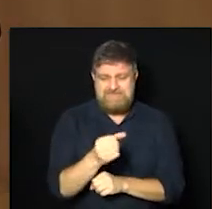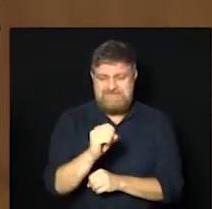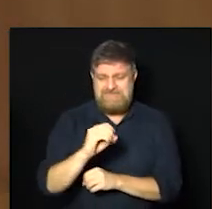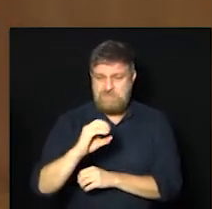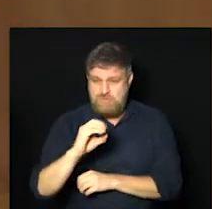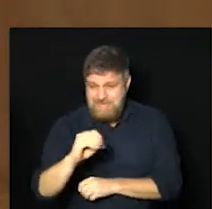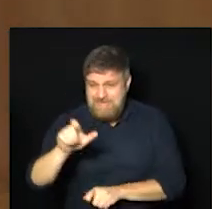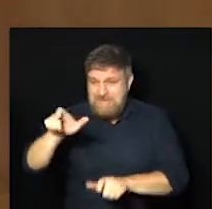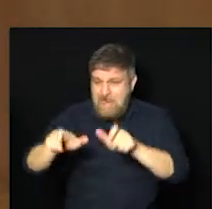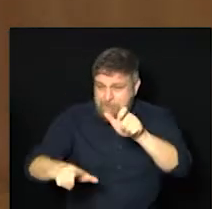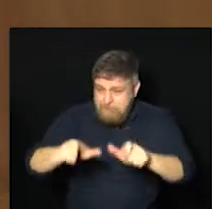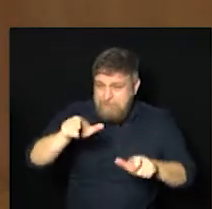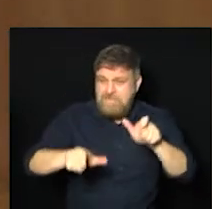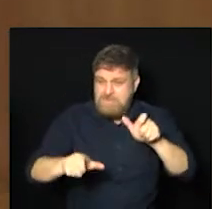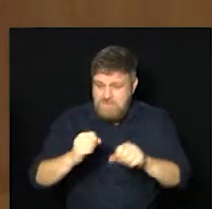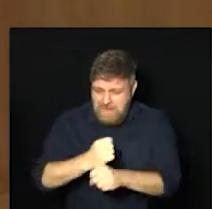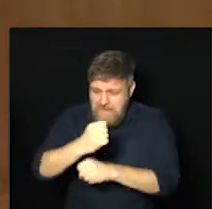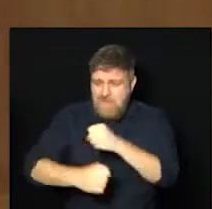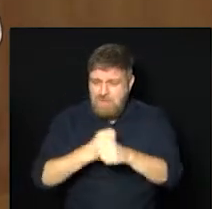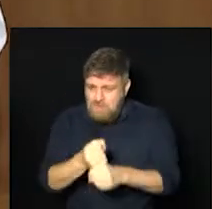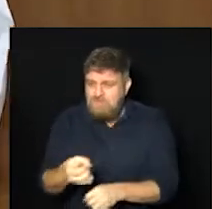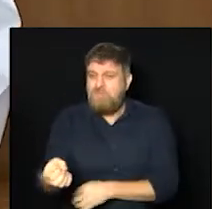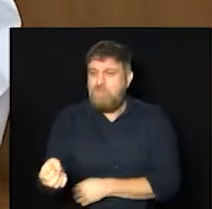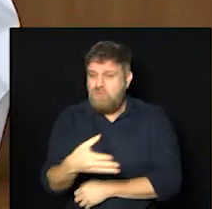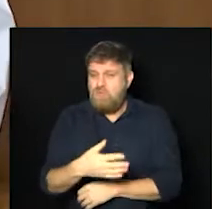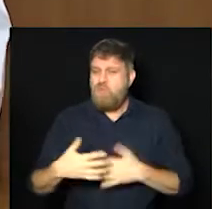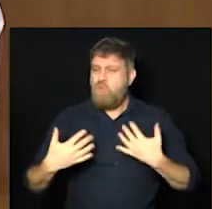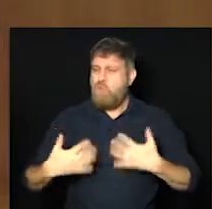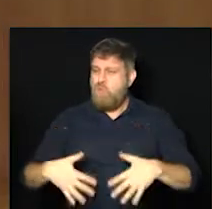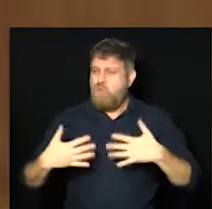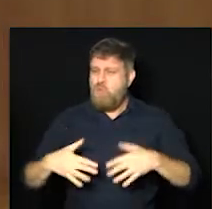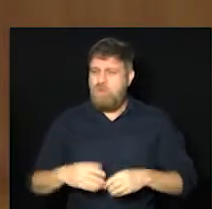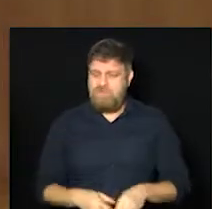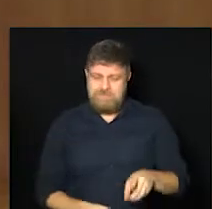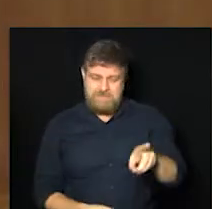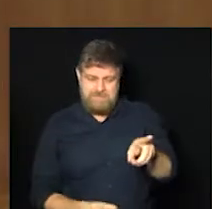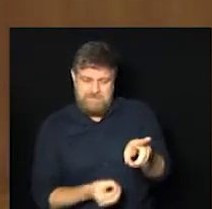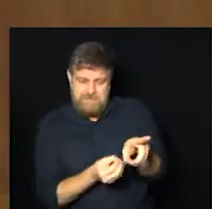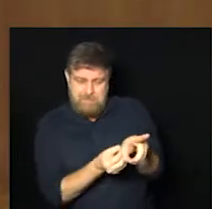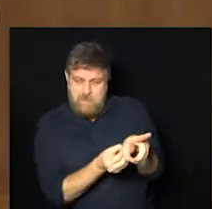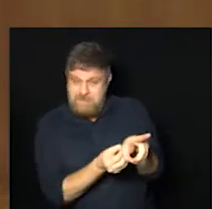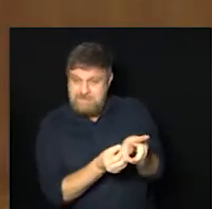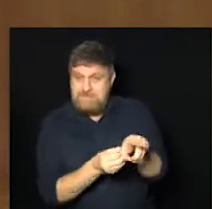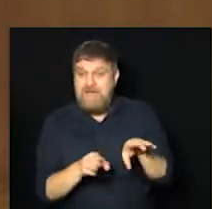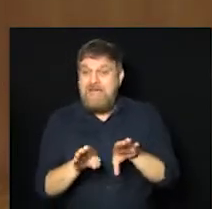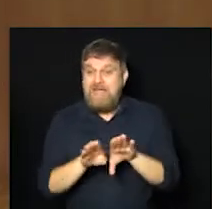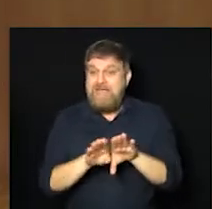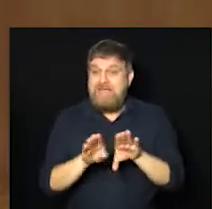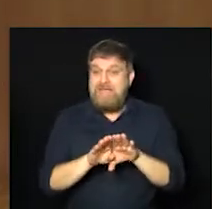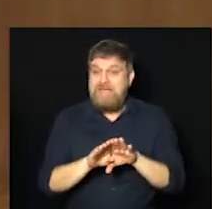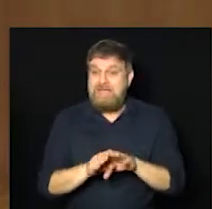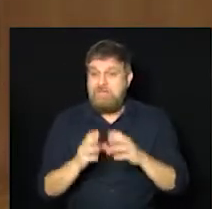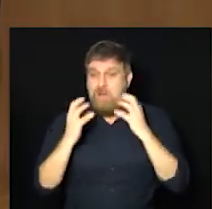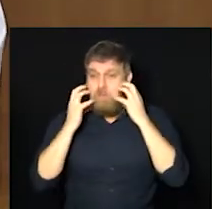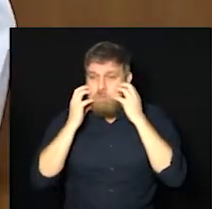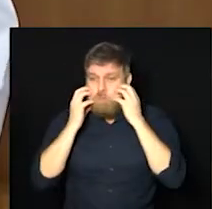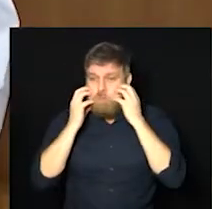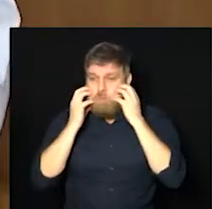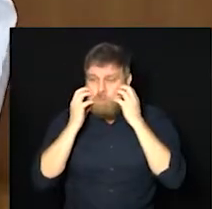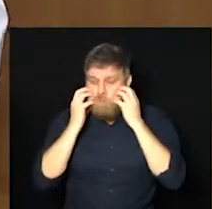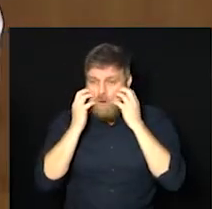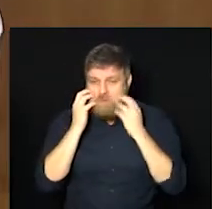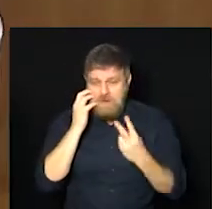ano. E a maioria deles é câncer de próstata, câncer de mama. São os dois tumores mais frequentes